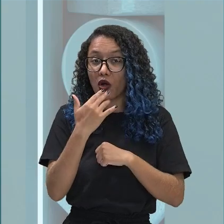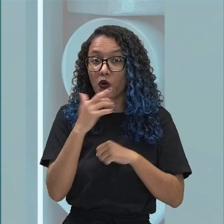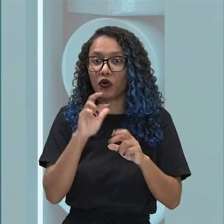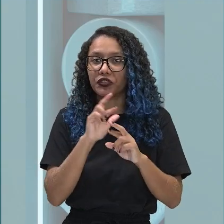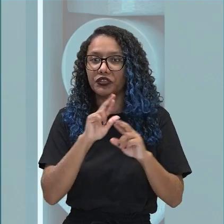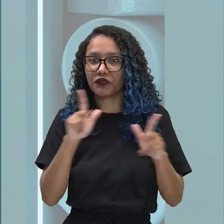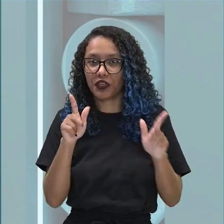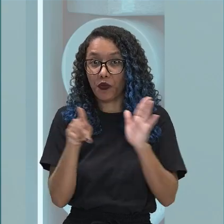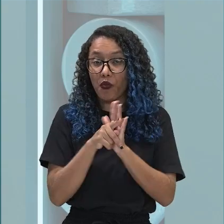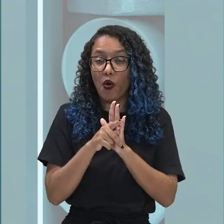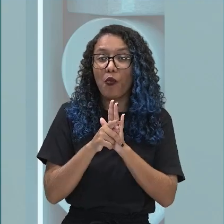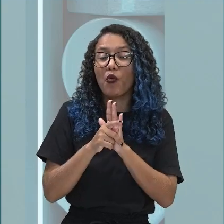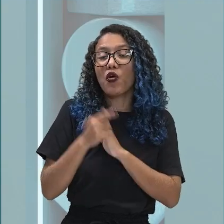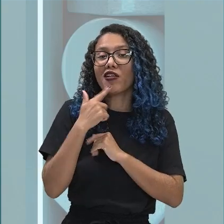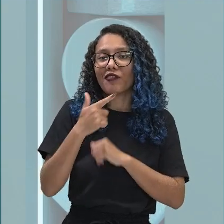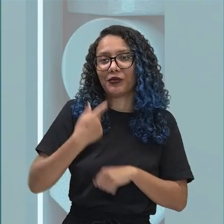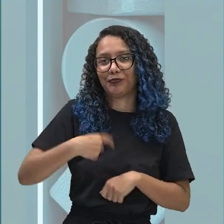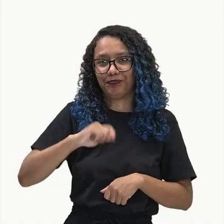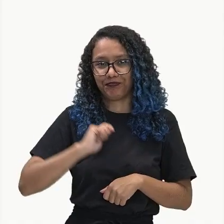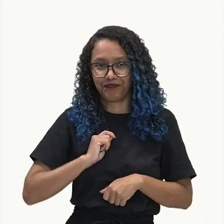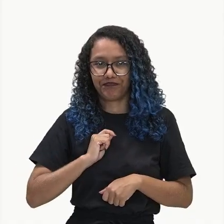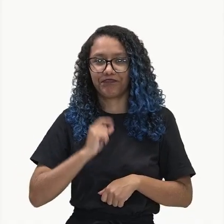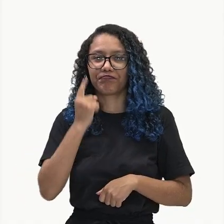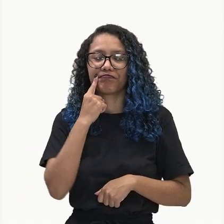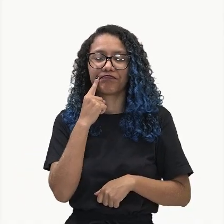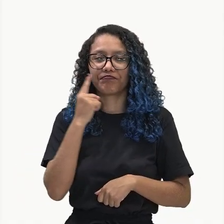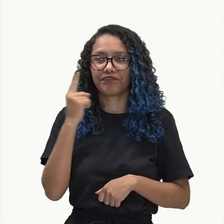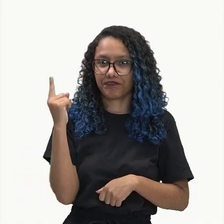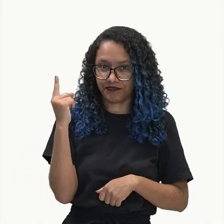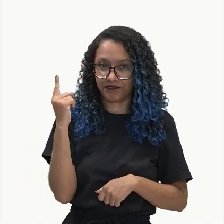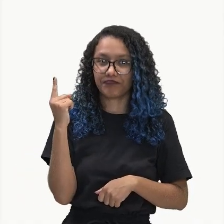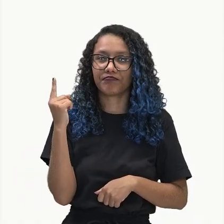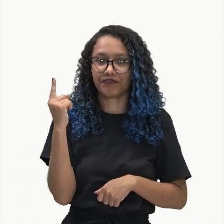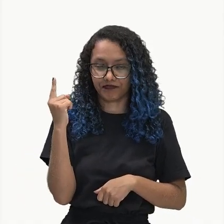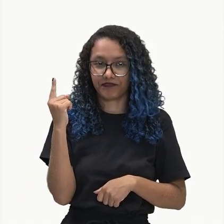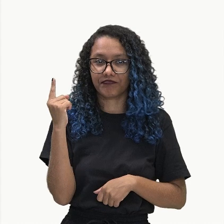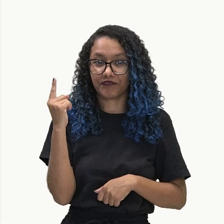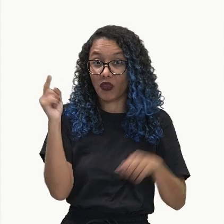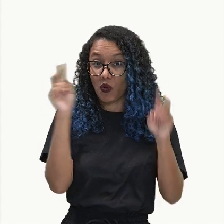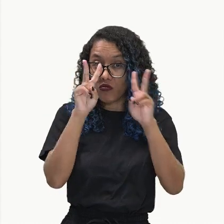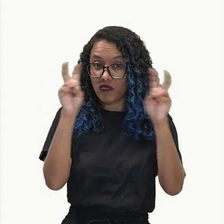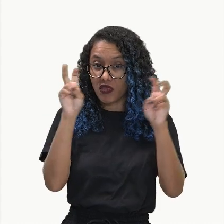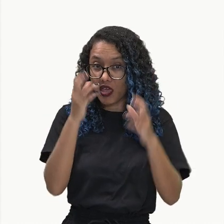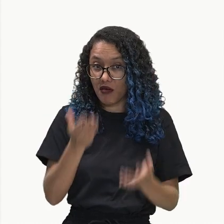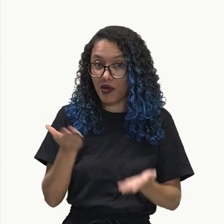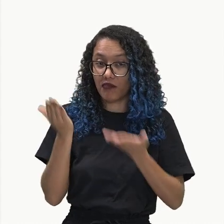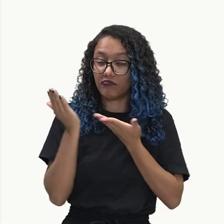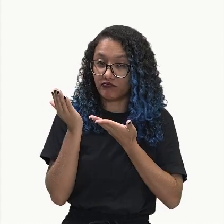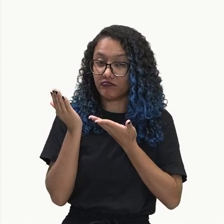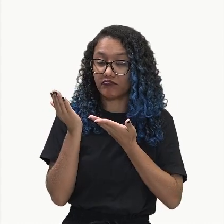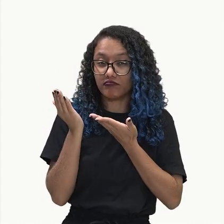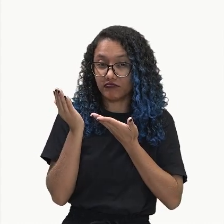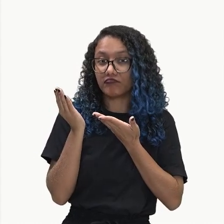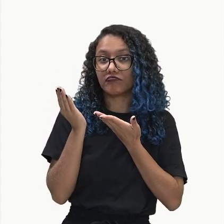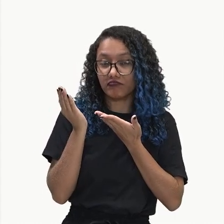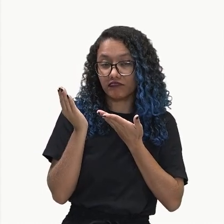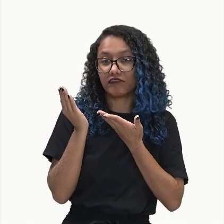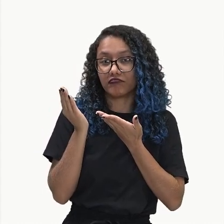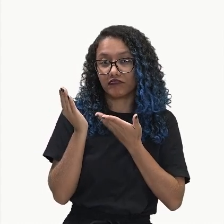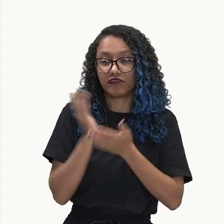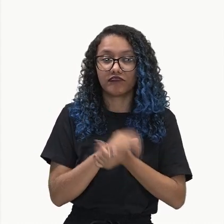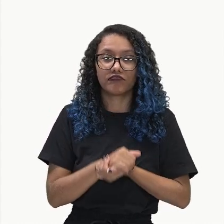espanhola presentes nesse conto. Vamos lá comigo. O título está aí, um sonho muito divertido. Observe aqui,